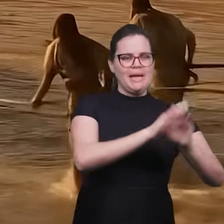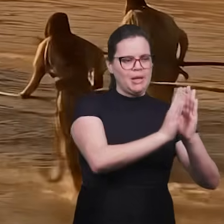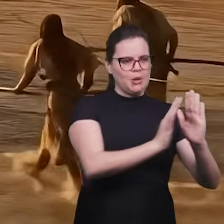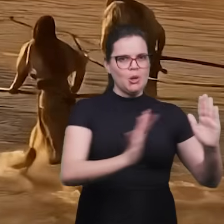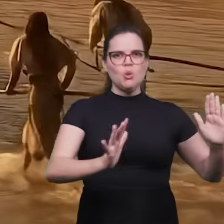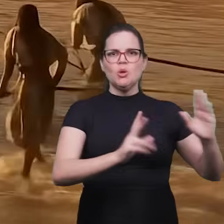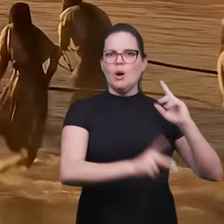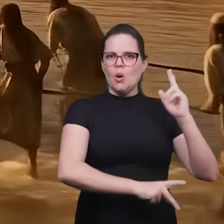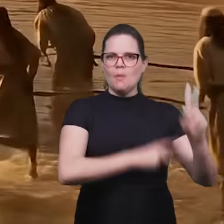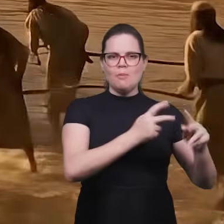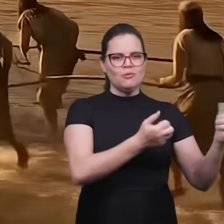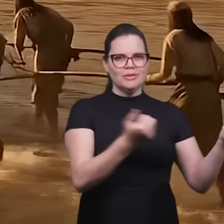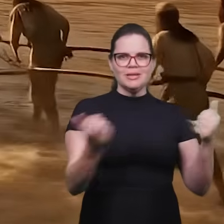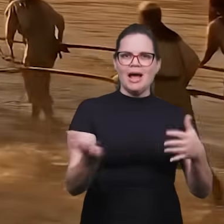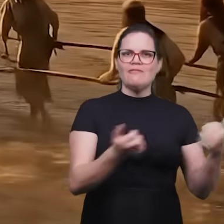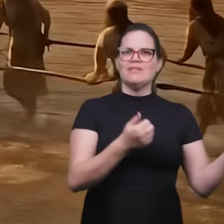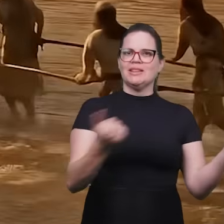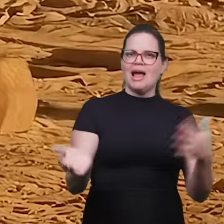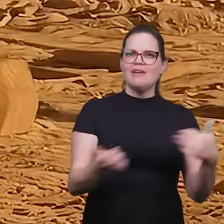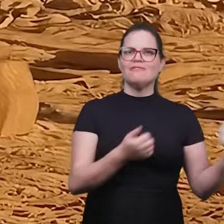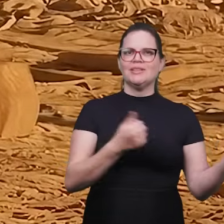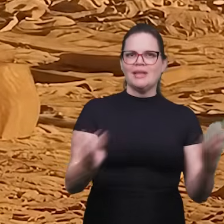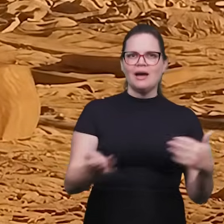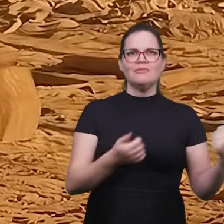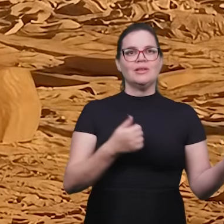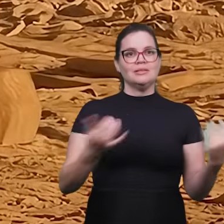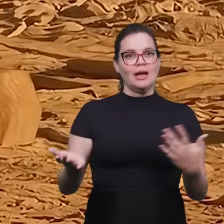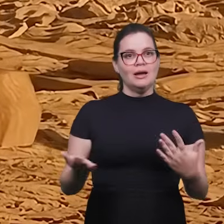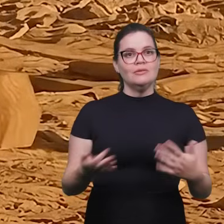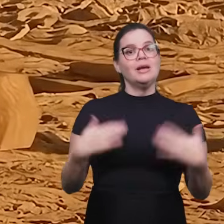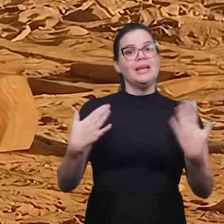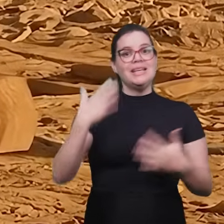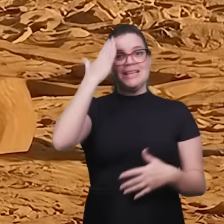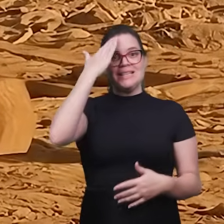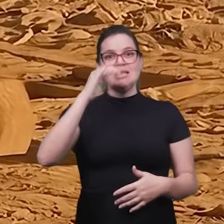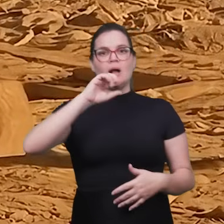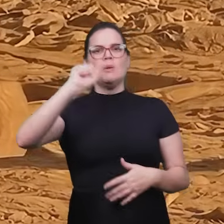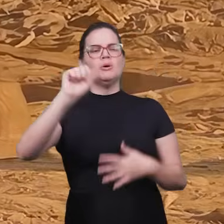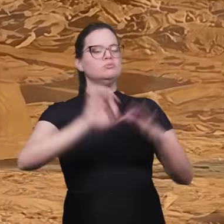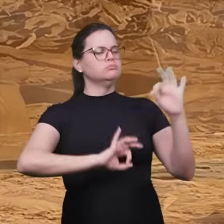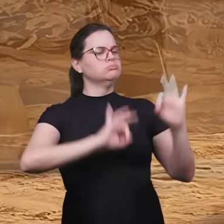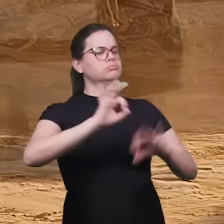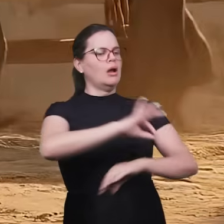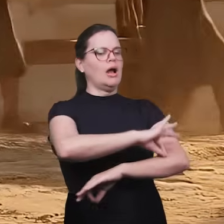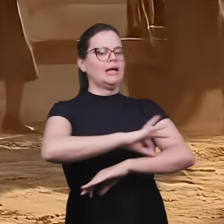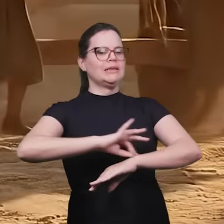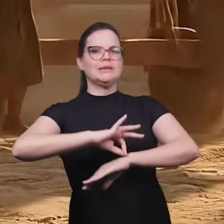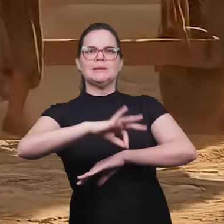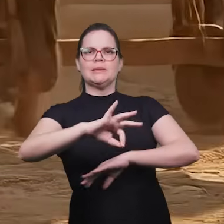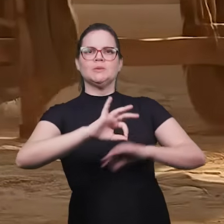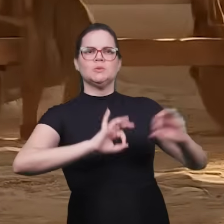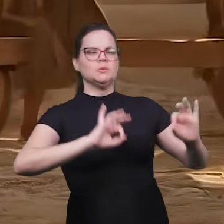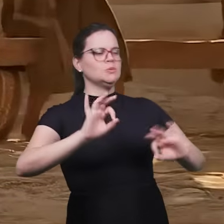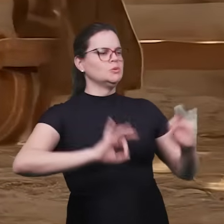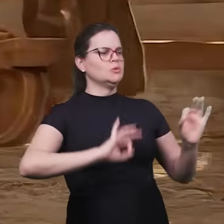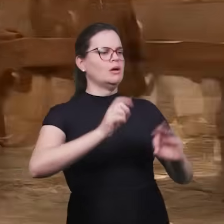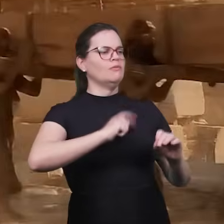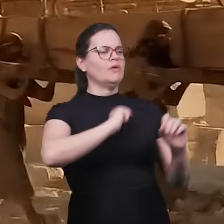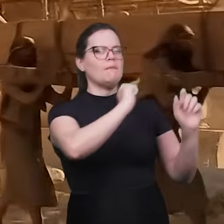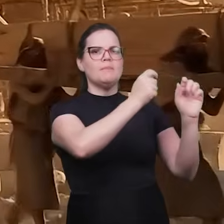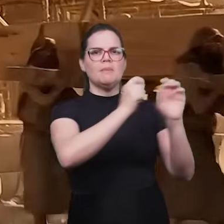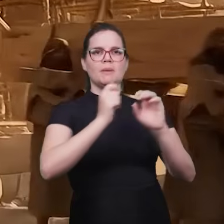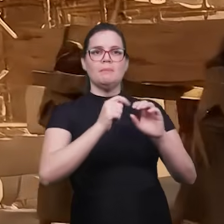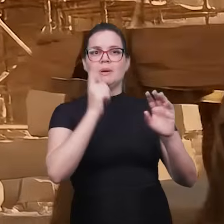ofertas. E Salomão foi quem conduziu aquela construção, foi quem estava à frente. E vemos aqui